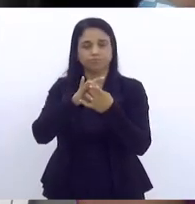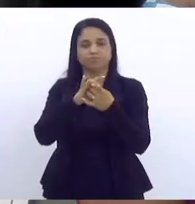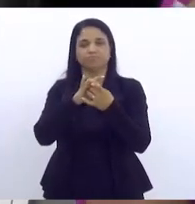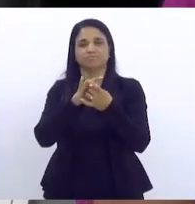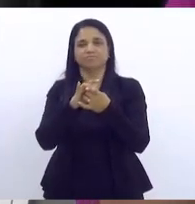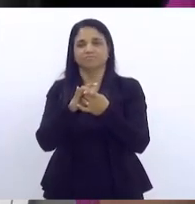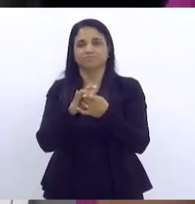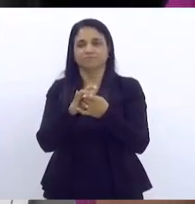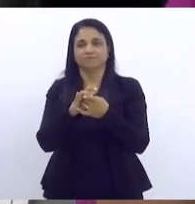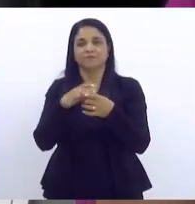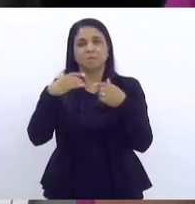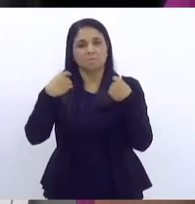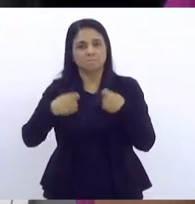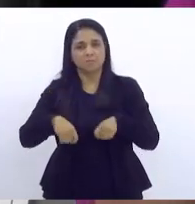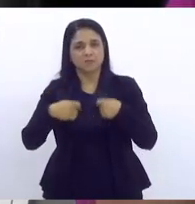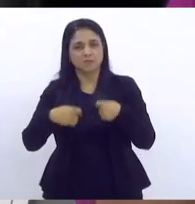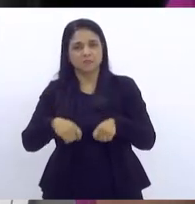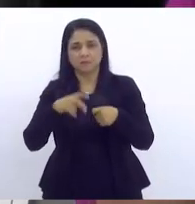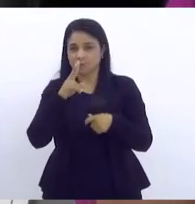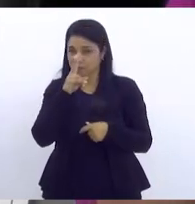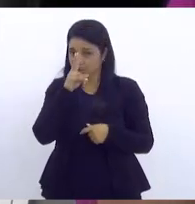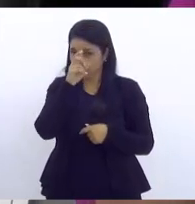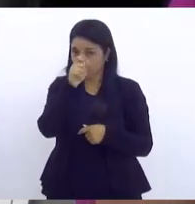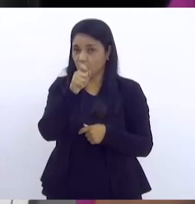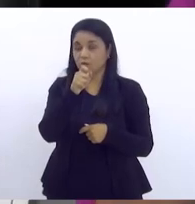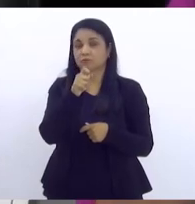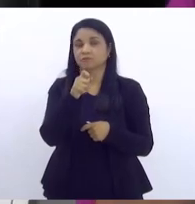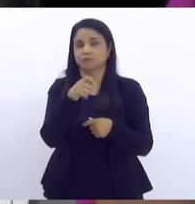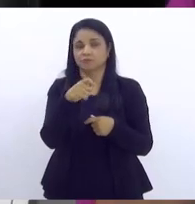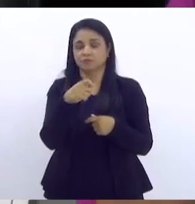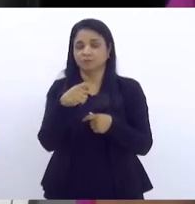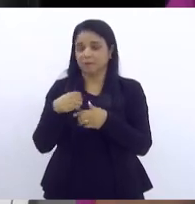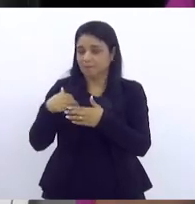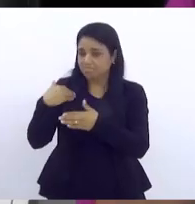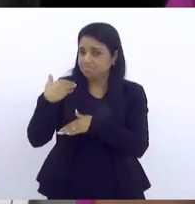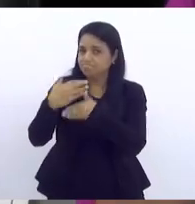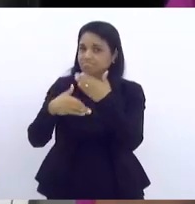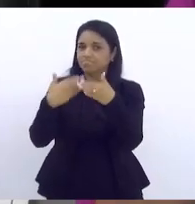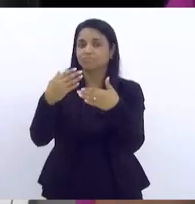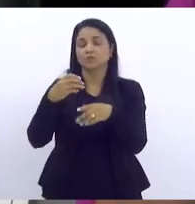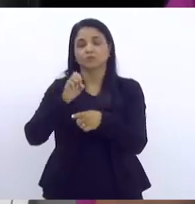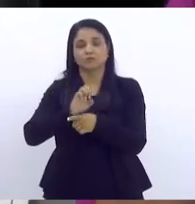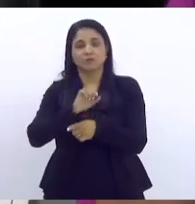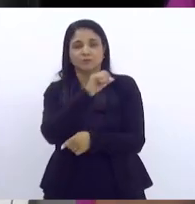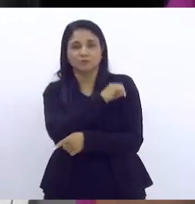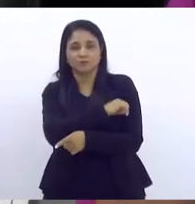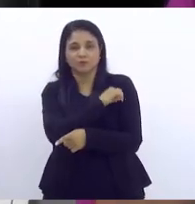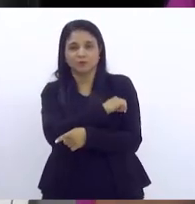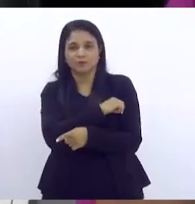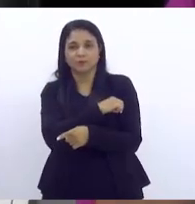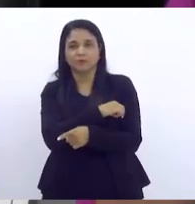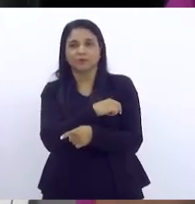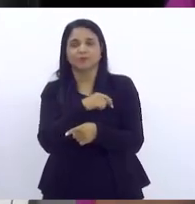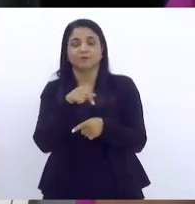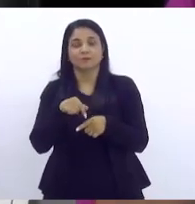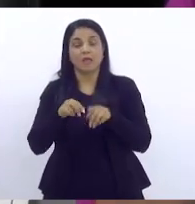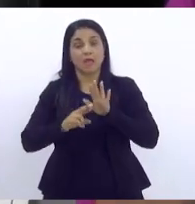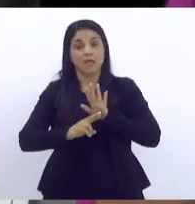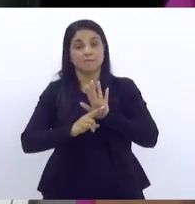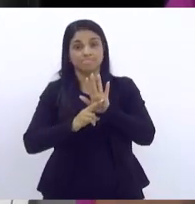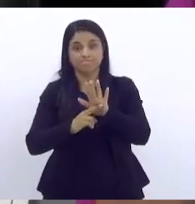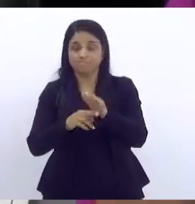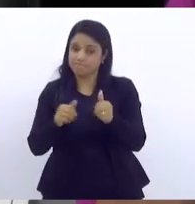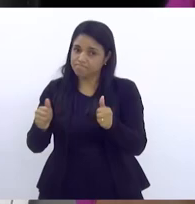eh Precisamos ser forte nesse momento né nesse momento que o Estado do Rio de Janeiro mais uma vez é precursor